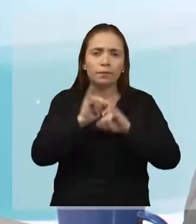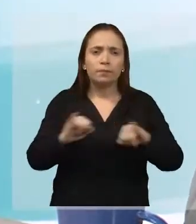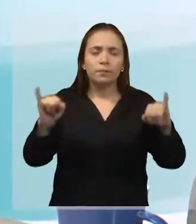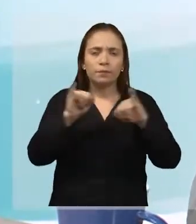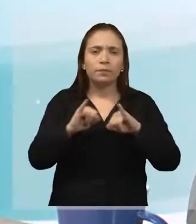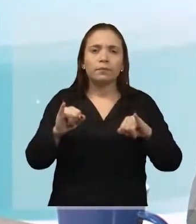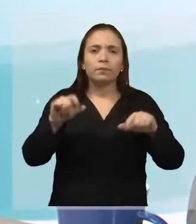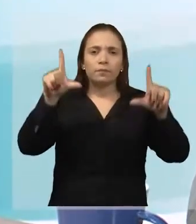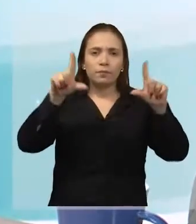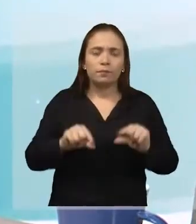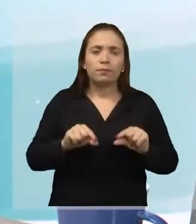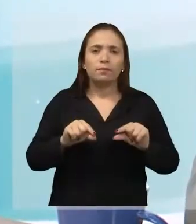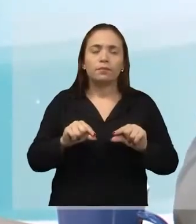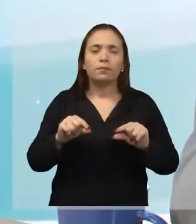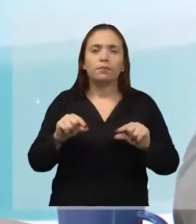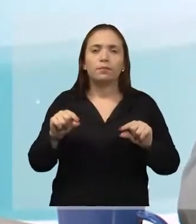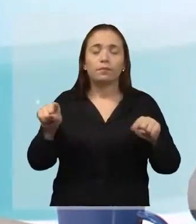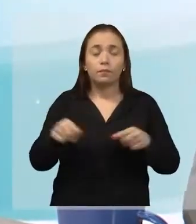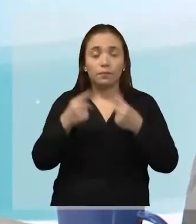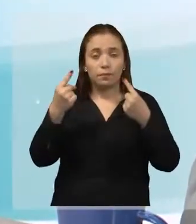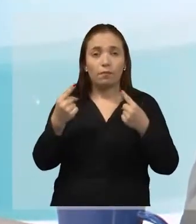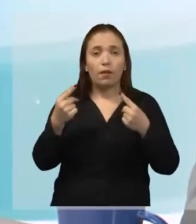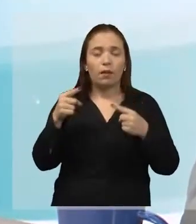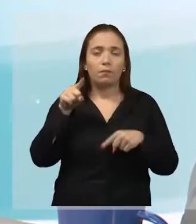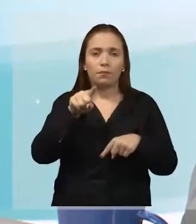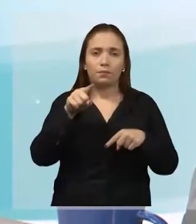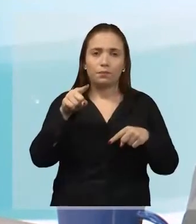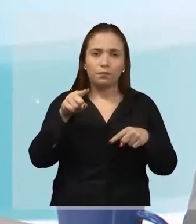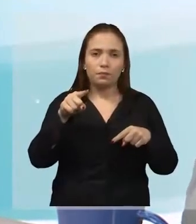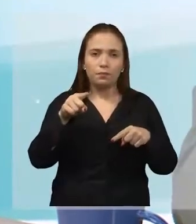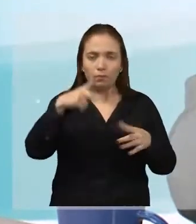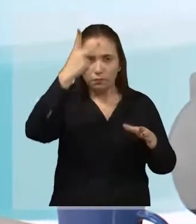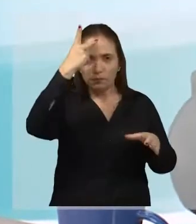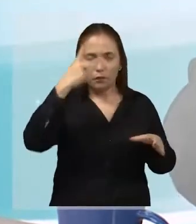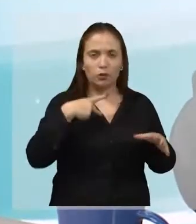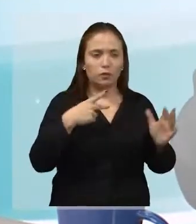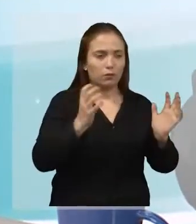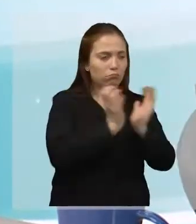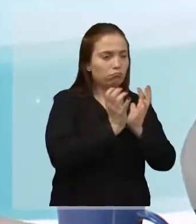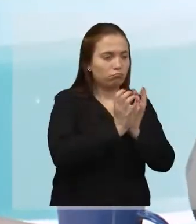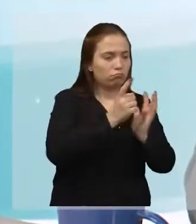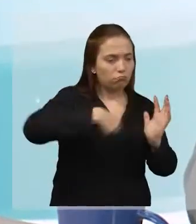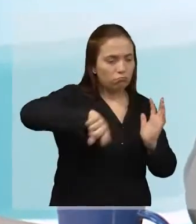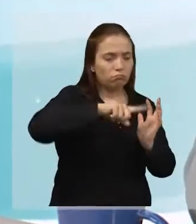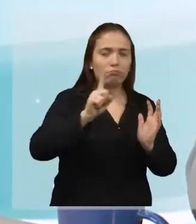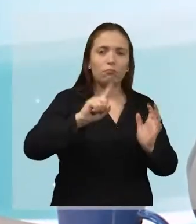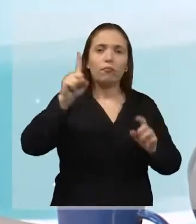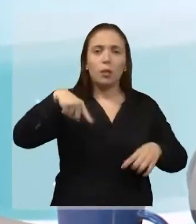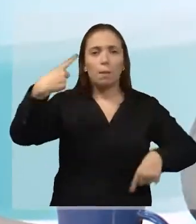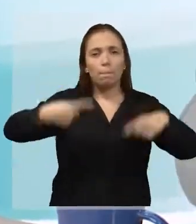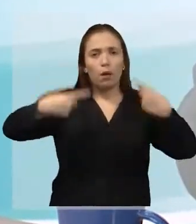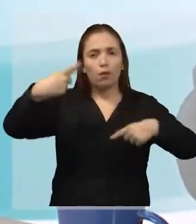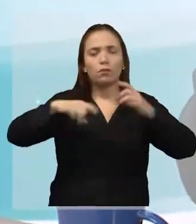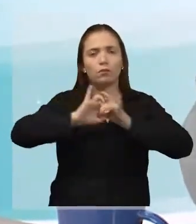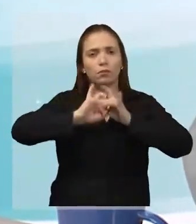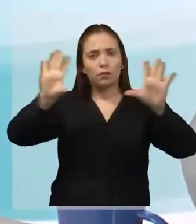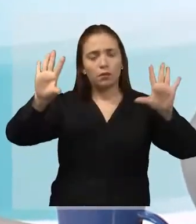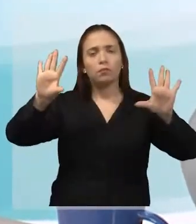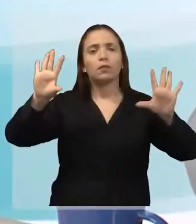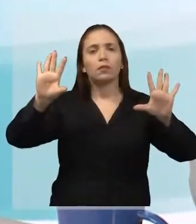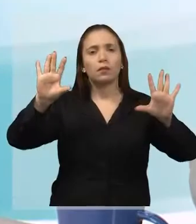garganta abaixo é essa, porque até ontem estava se acusando o presidente de abandonar o projeto. De não negociar, não defender, não chamar